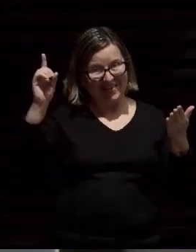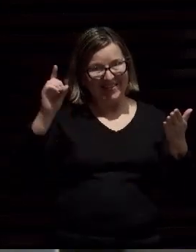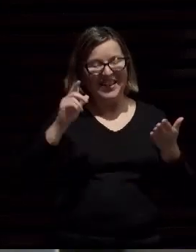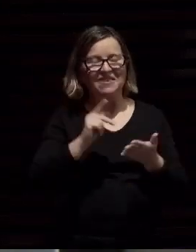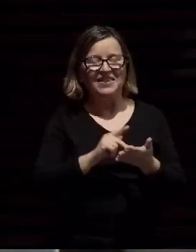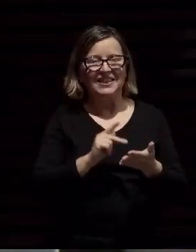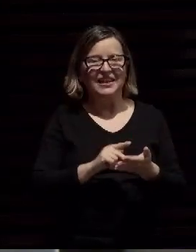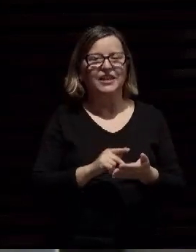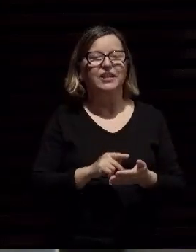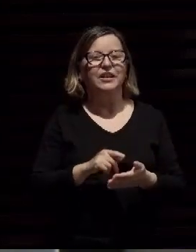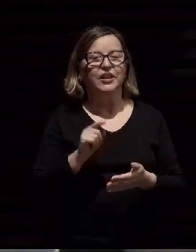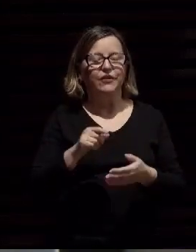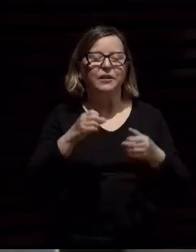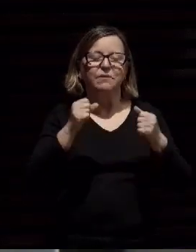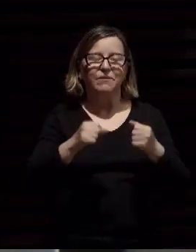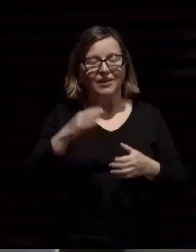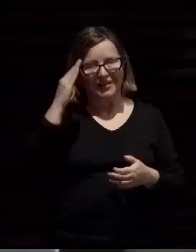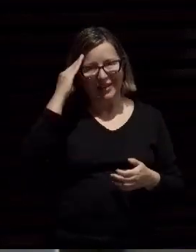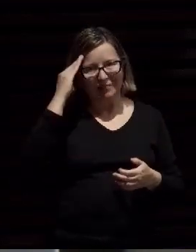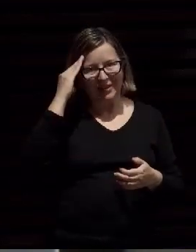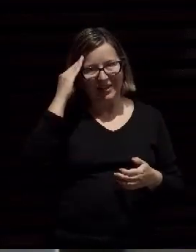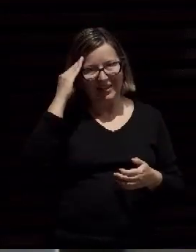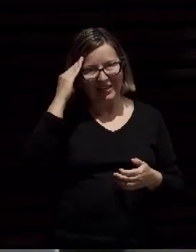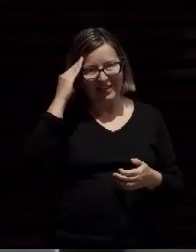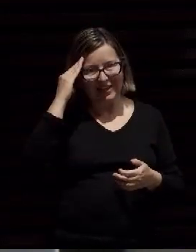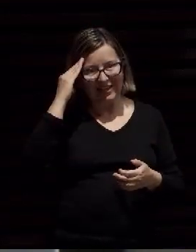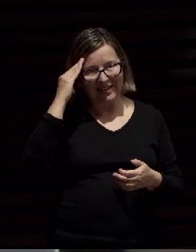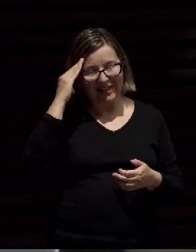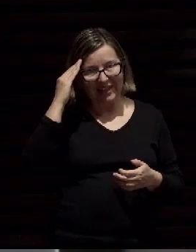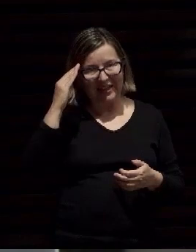disse, isso vai acontecer.